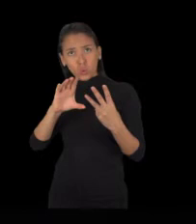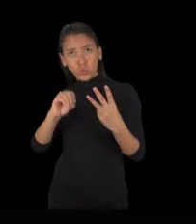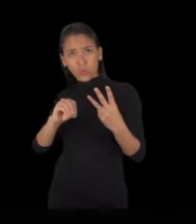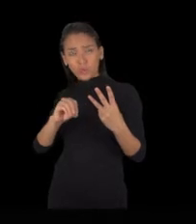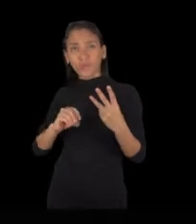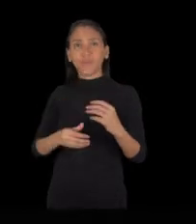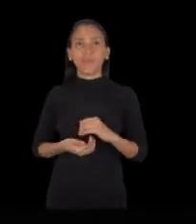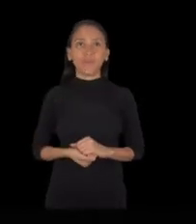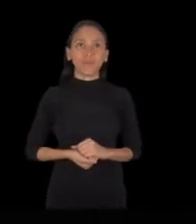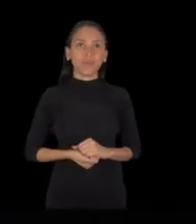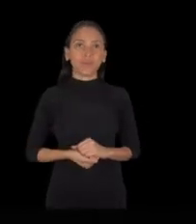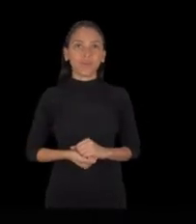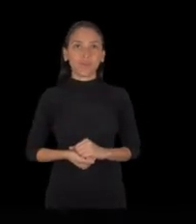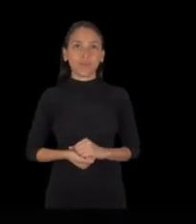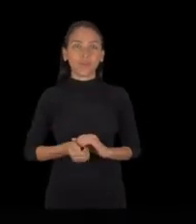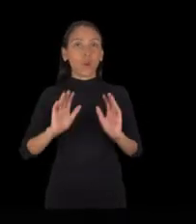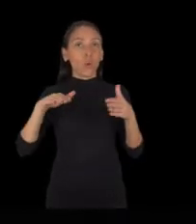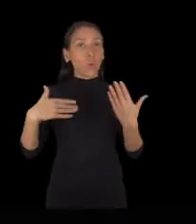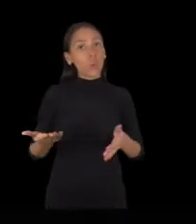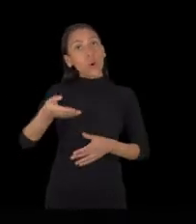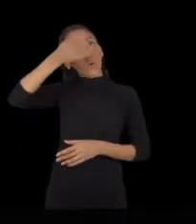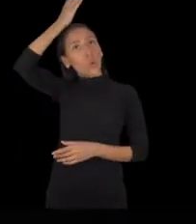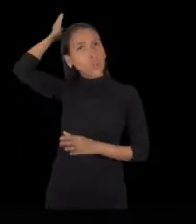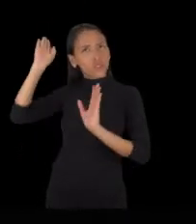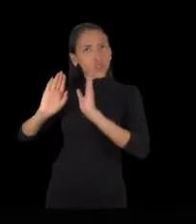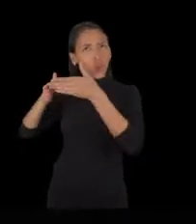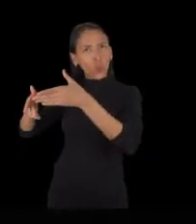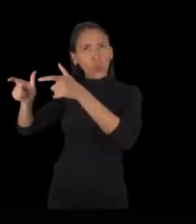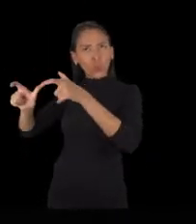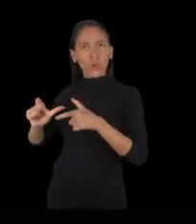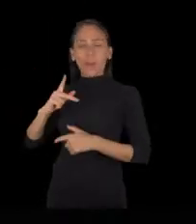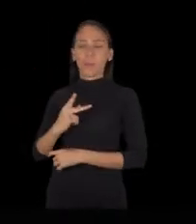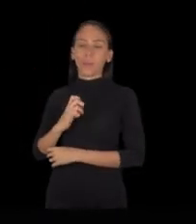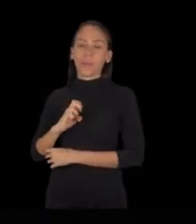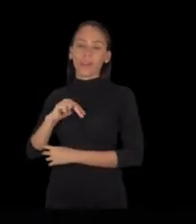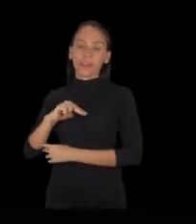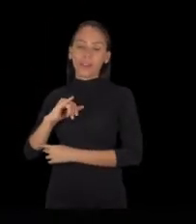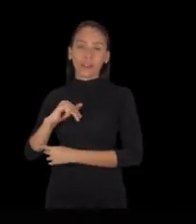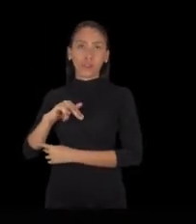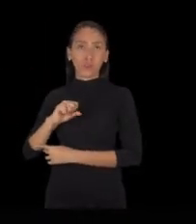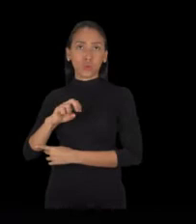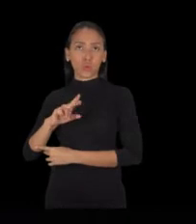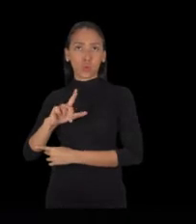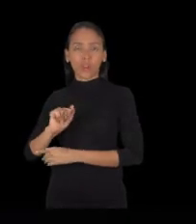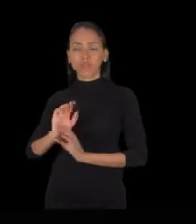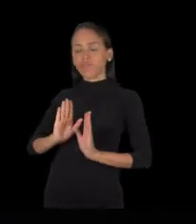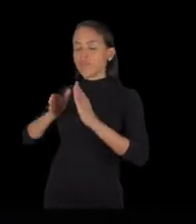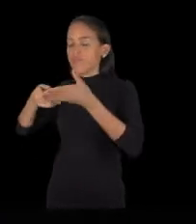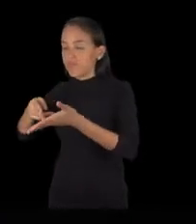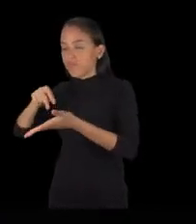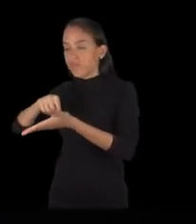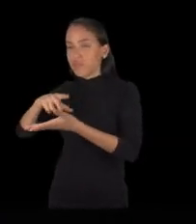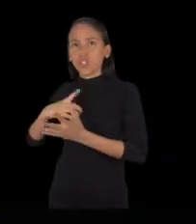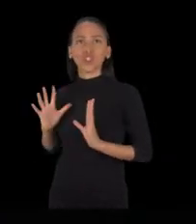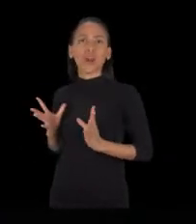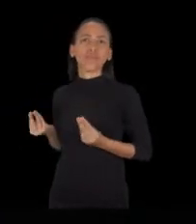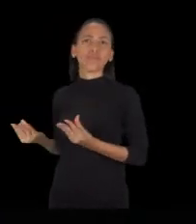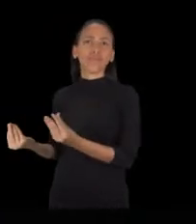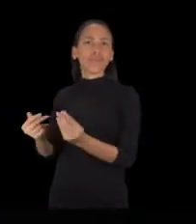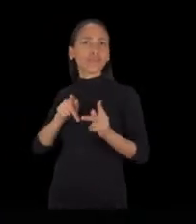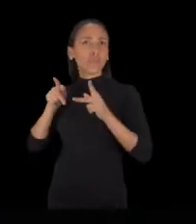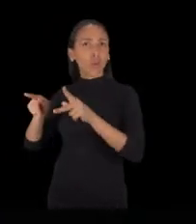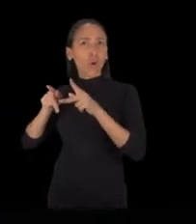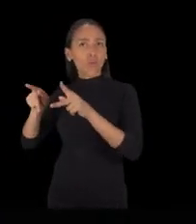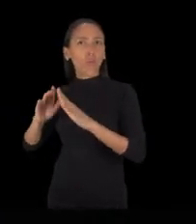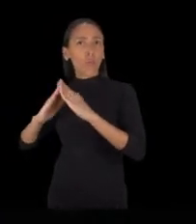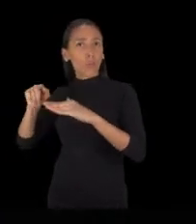A chegada dos romanos à península, eles encontraram muitos povos que já moravam ali há muito tempo. Os iberos, por